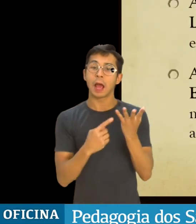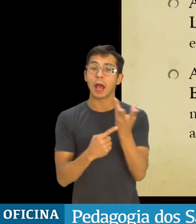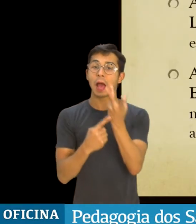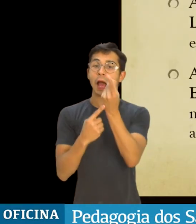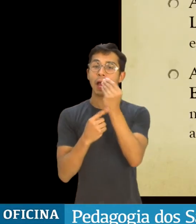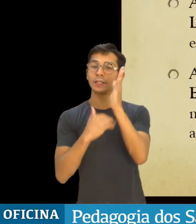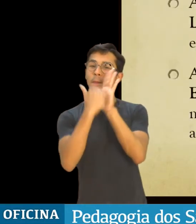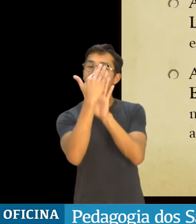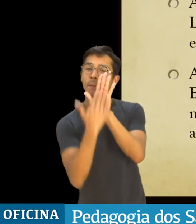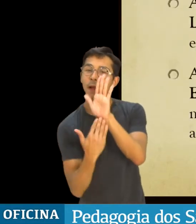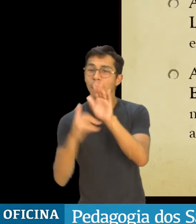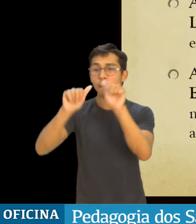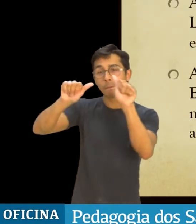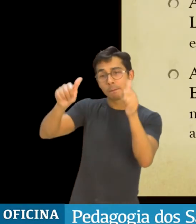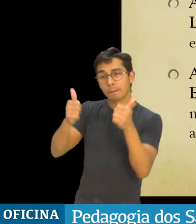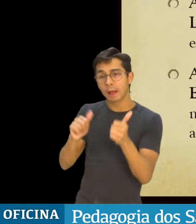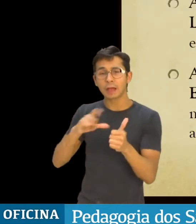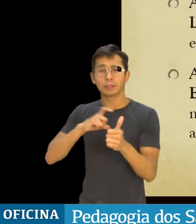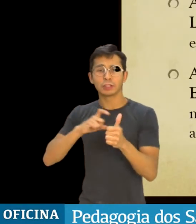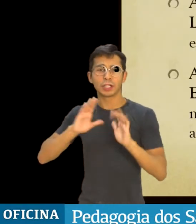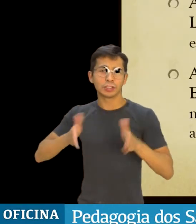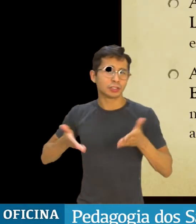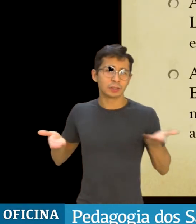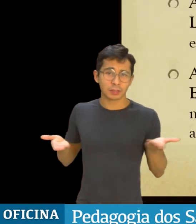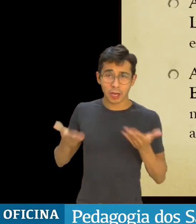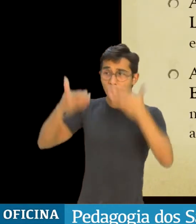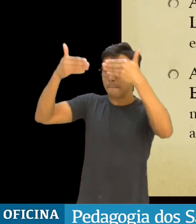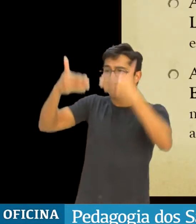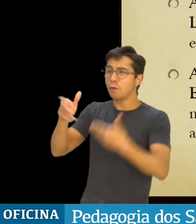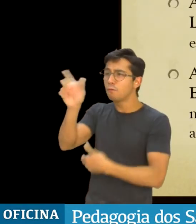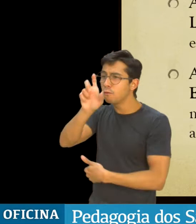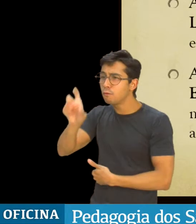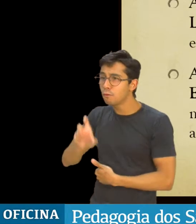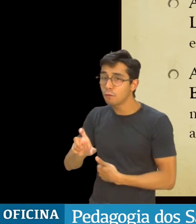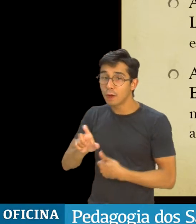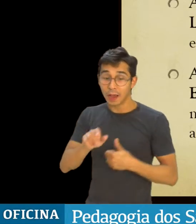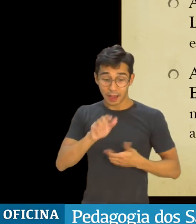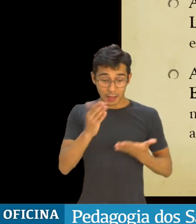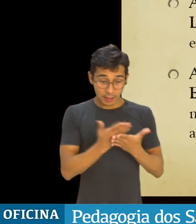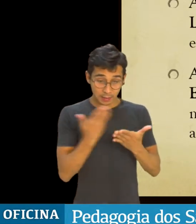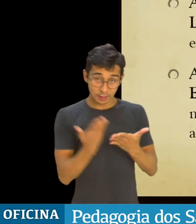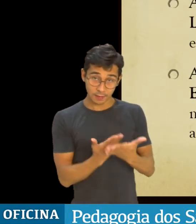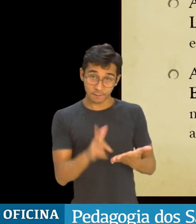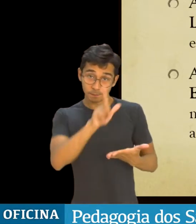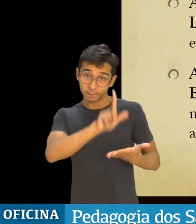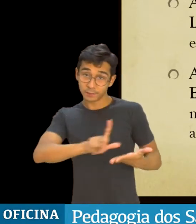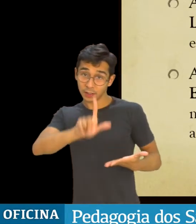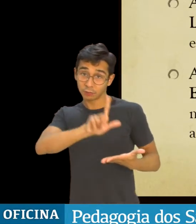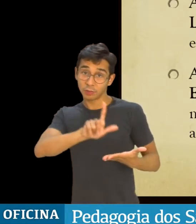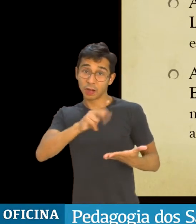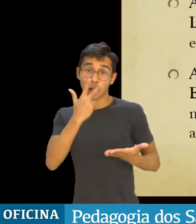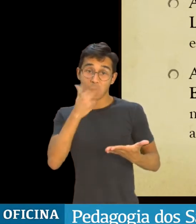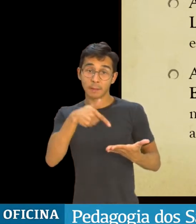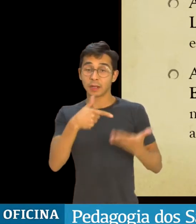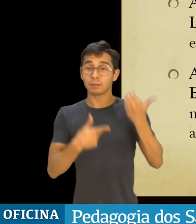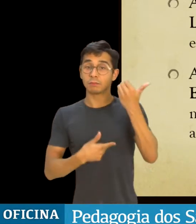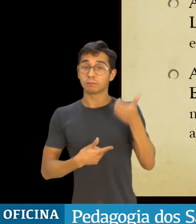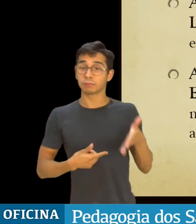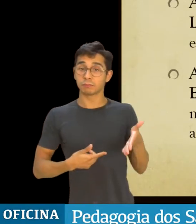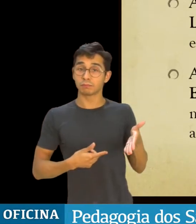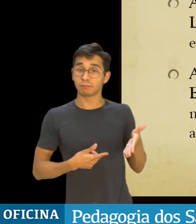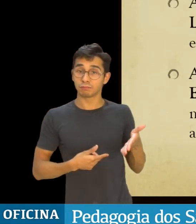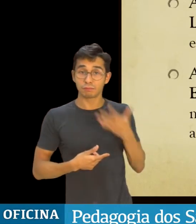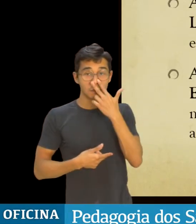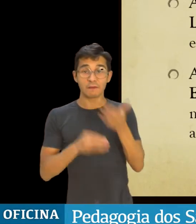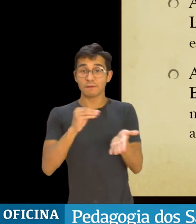têm os muros, no caso do grafite, ou as exposições, e a literatura é sempre aquela prima pobre da linguagem artística que